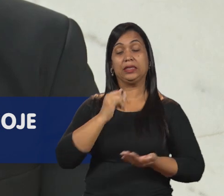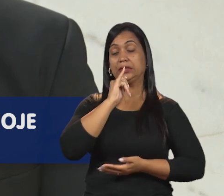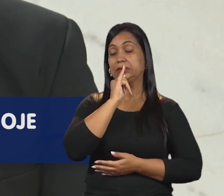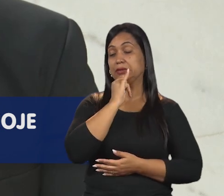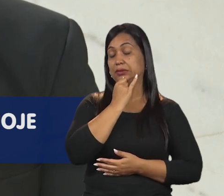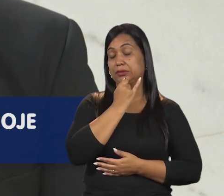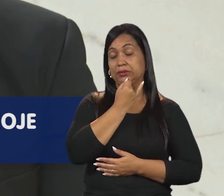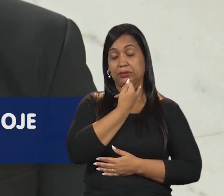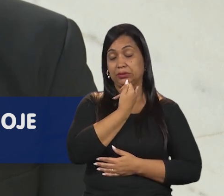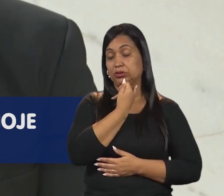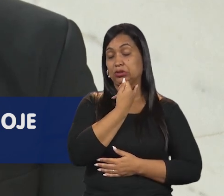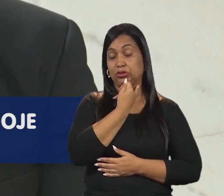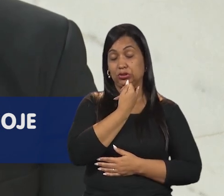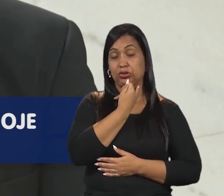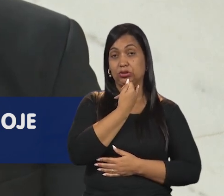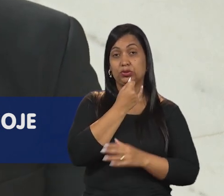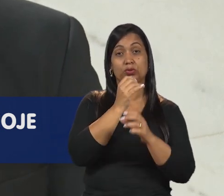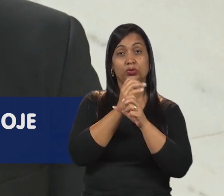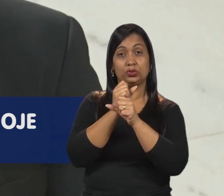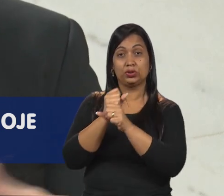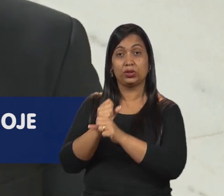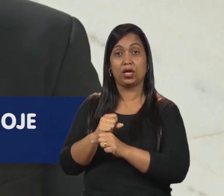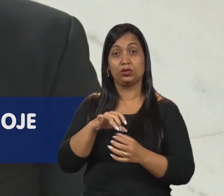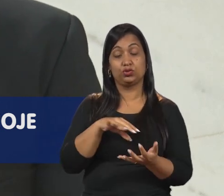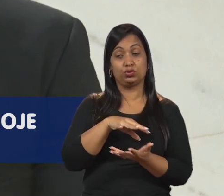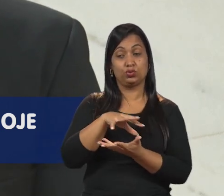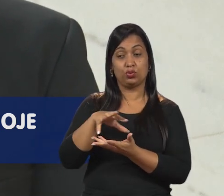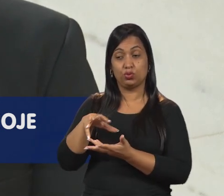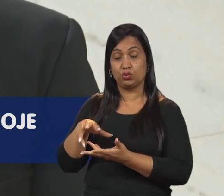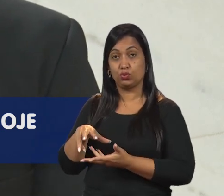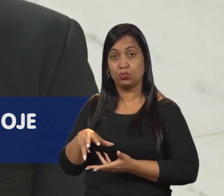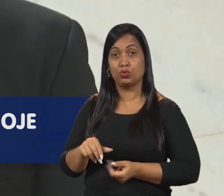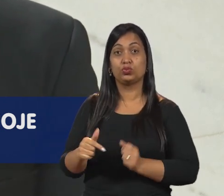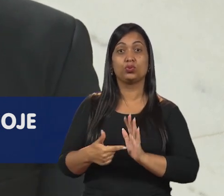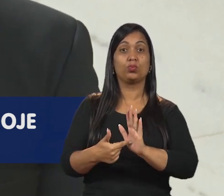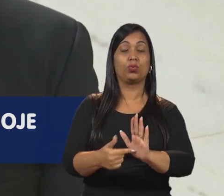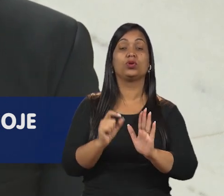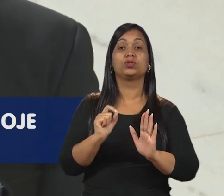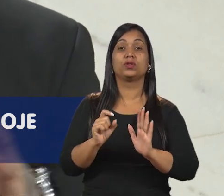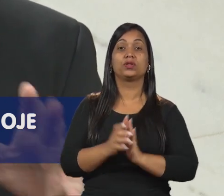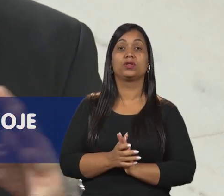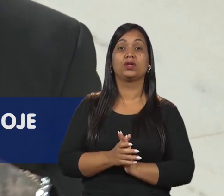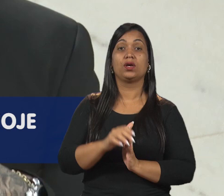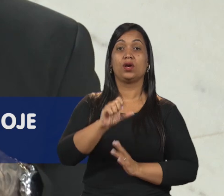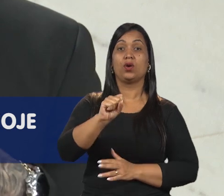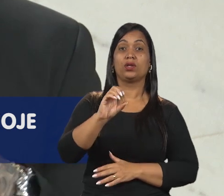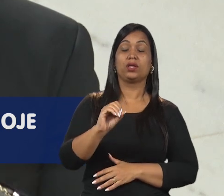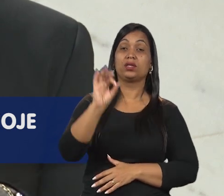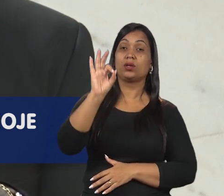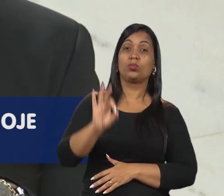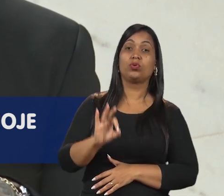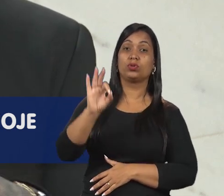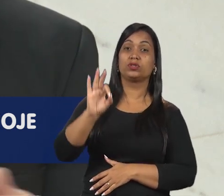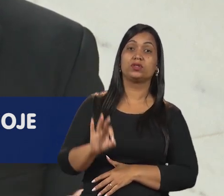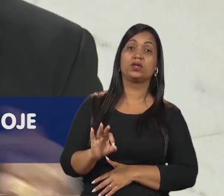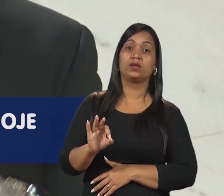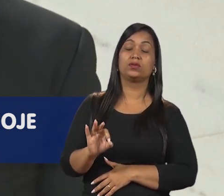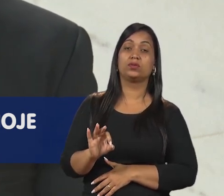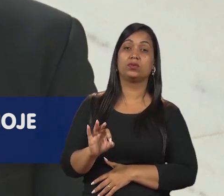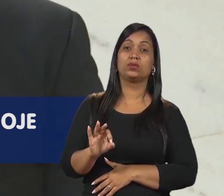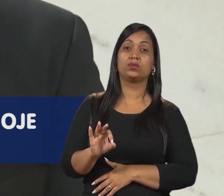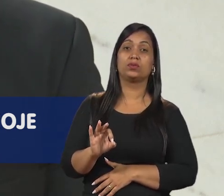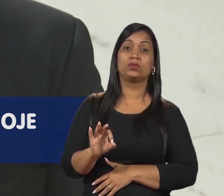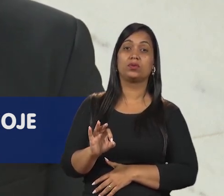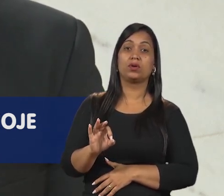Infelizmente, os dados hoje no mundo, não só no país, mostram que cerca de 80% dos casos não